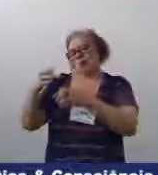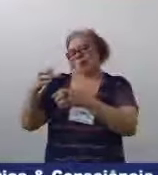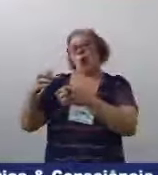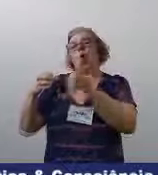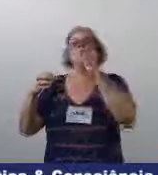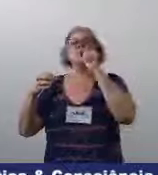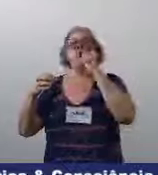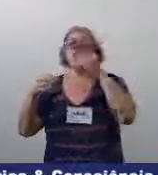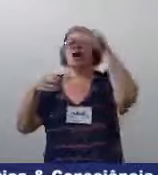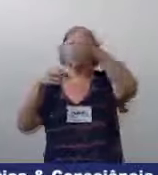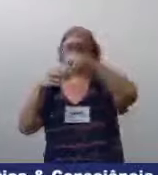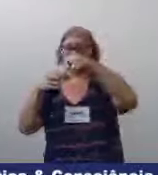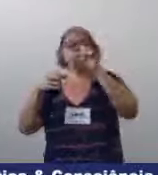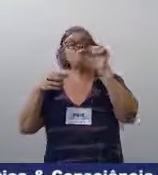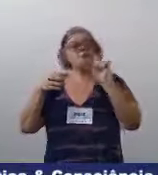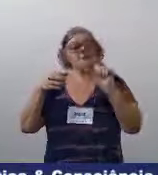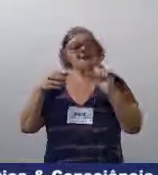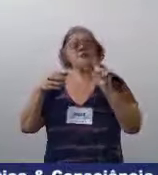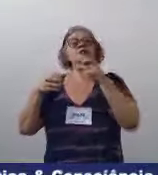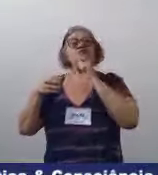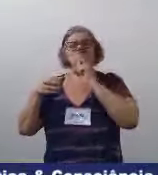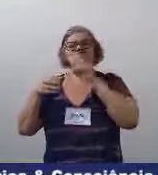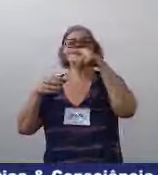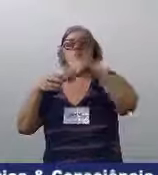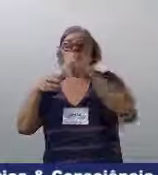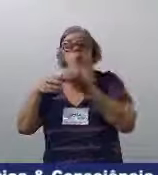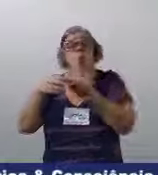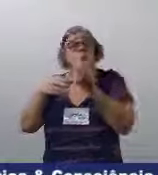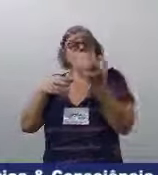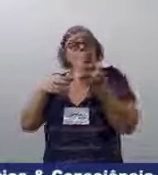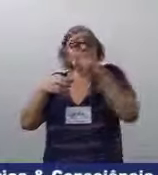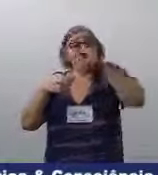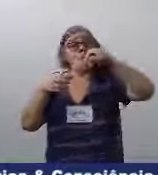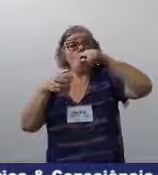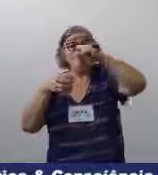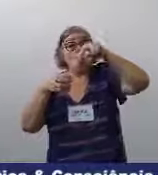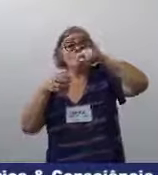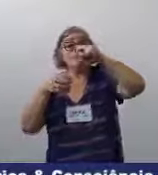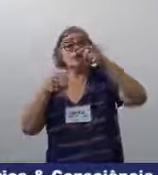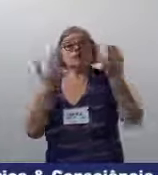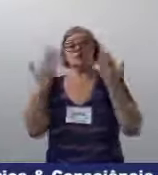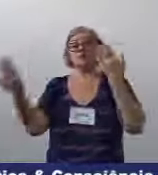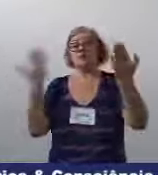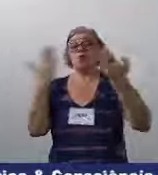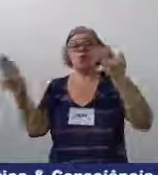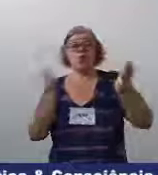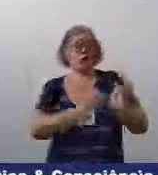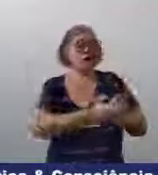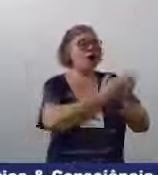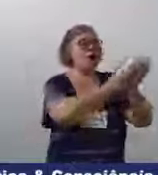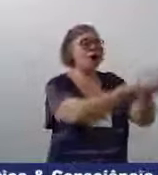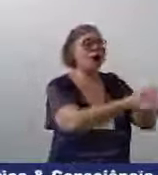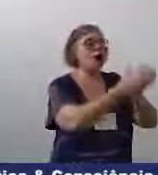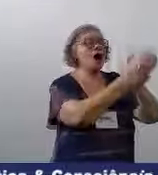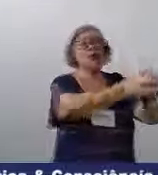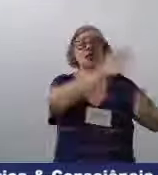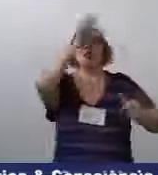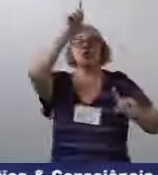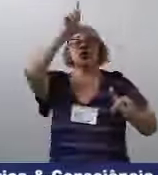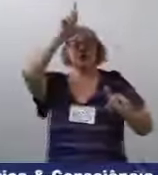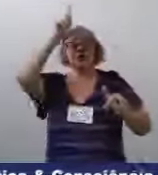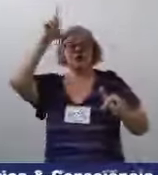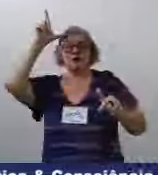Pegamos um copo de água e colocamos ali uma pedra de gelo, e a pedra de gelo flutua. Grandes lagos, alguns rios na